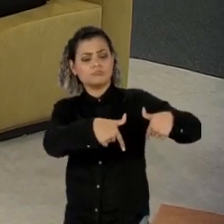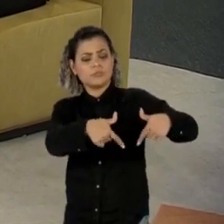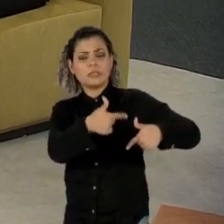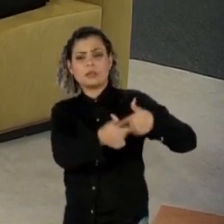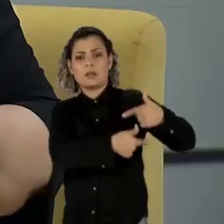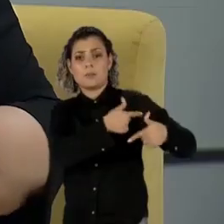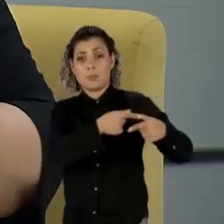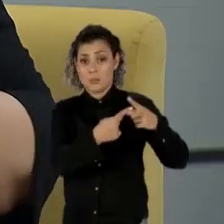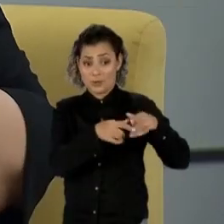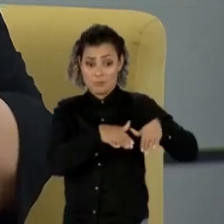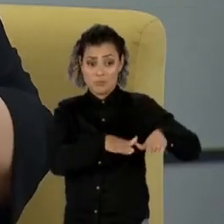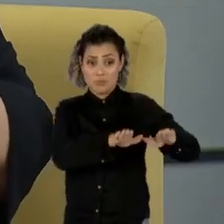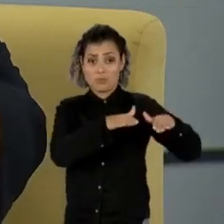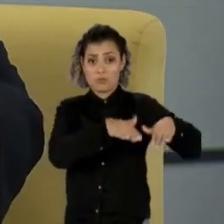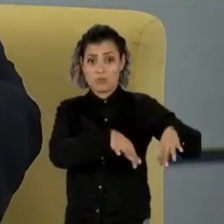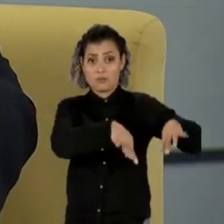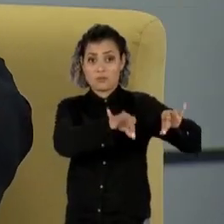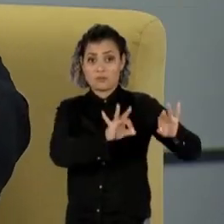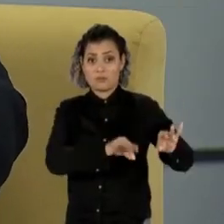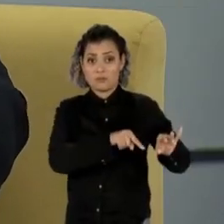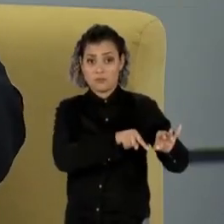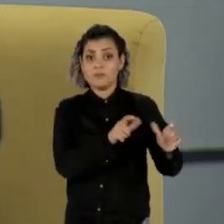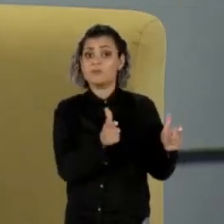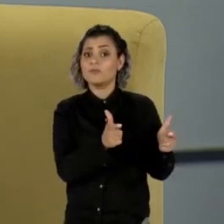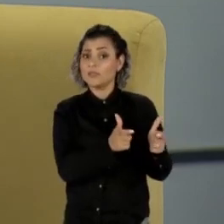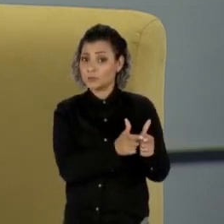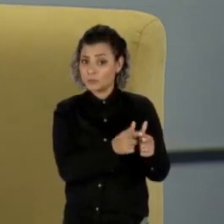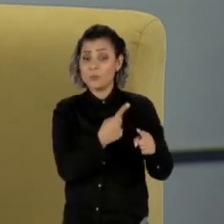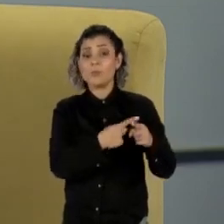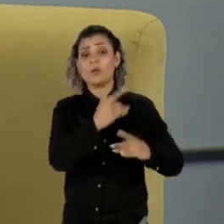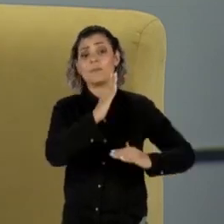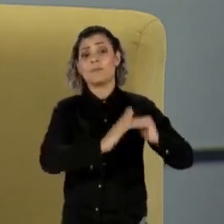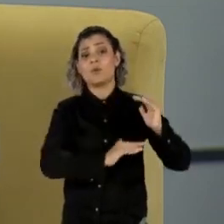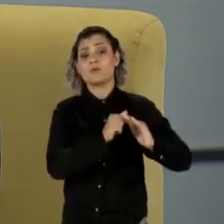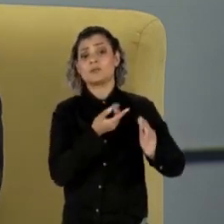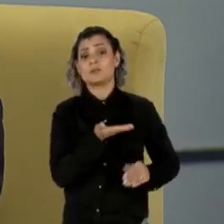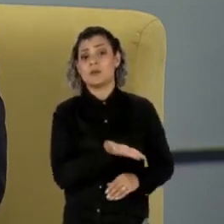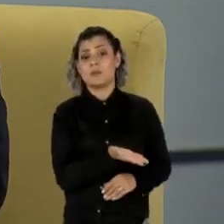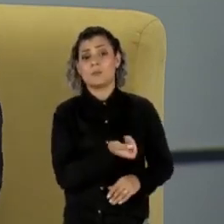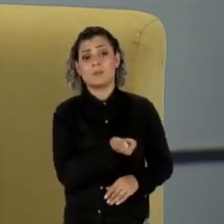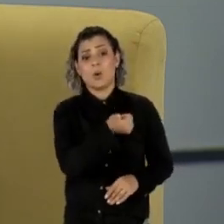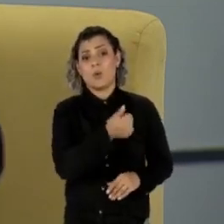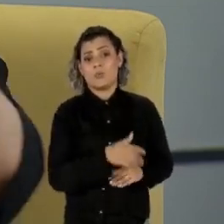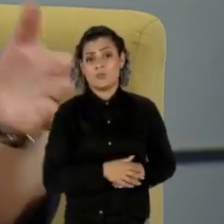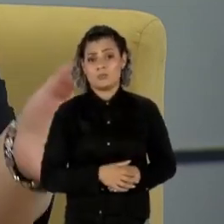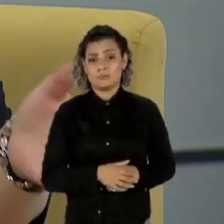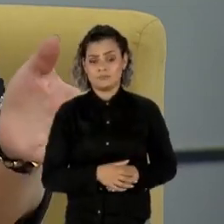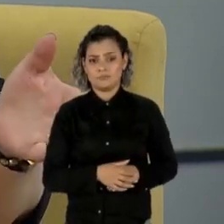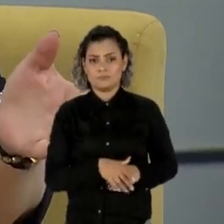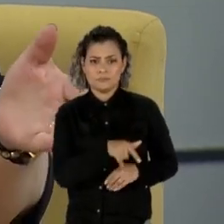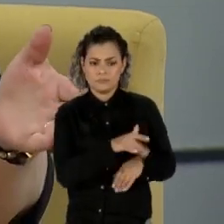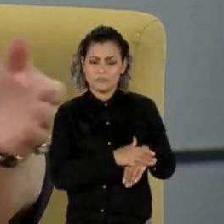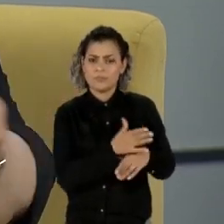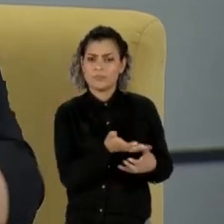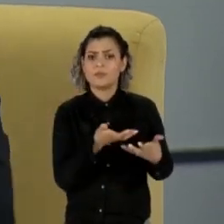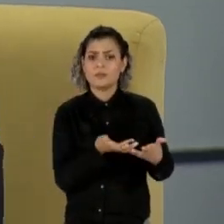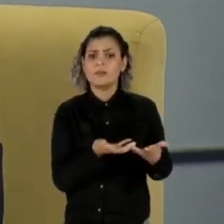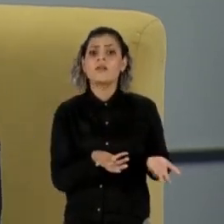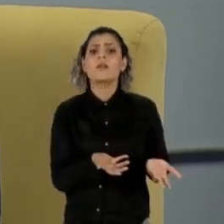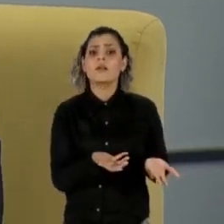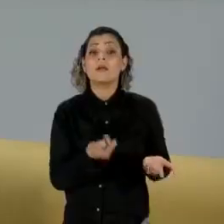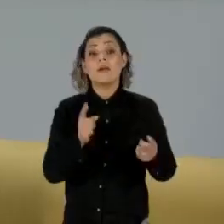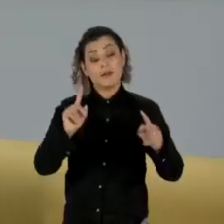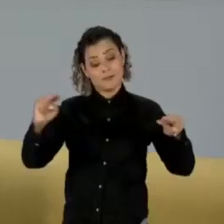costura hoje em dia tende a diminuir uma profissão aí a ser extinta então quem pode rever malta